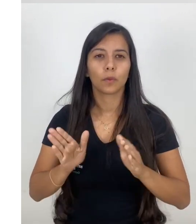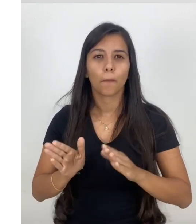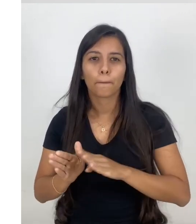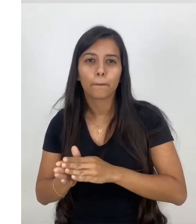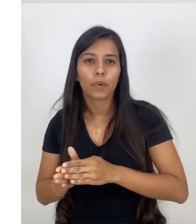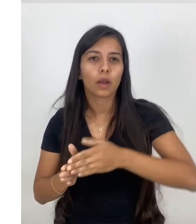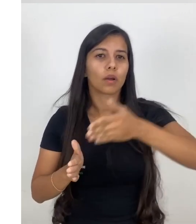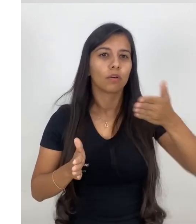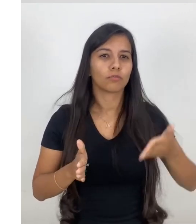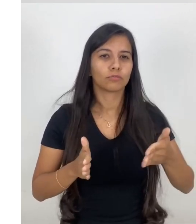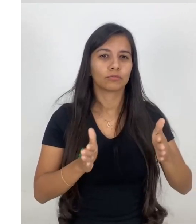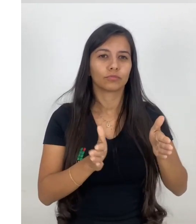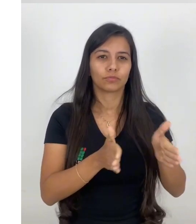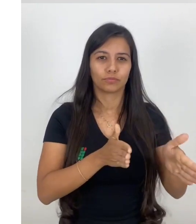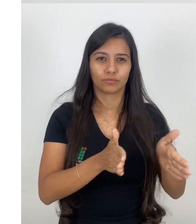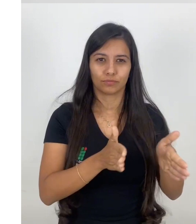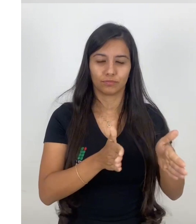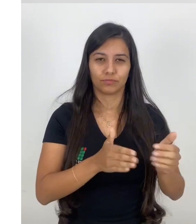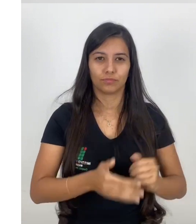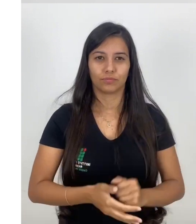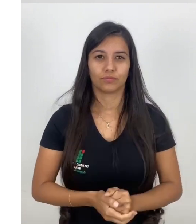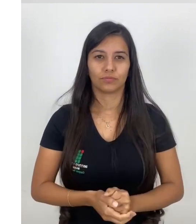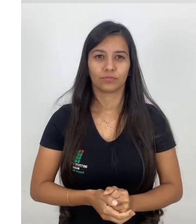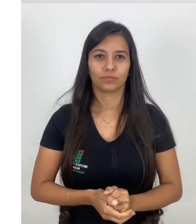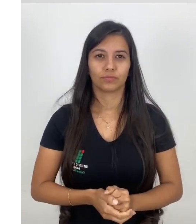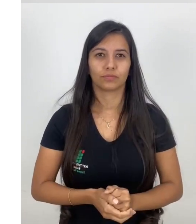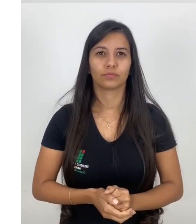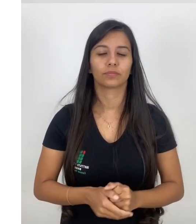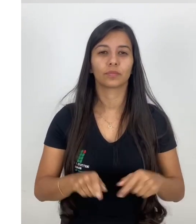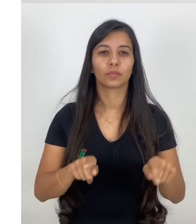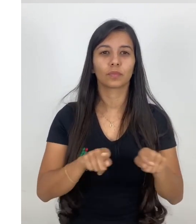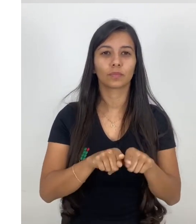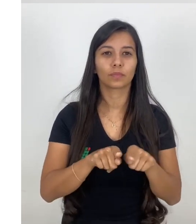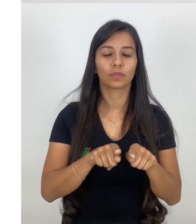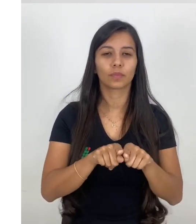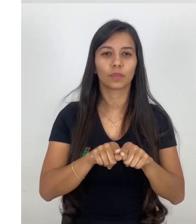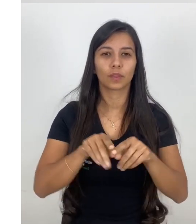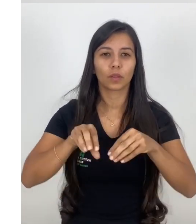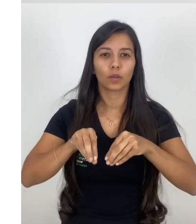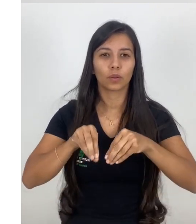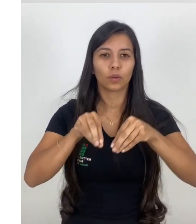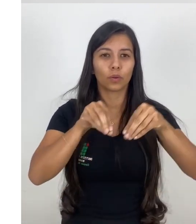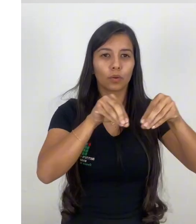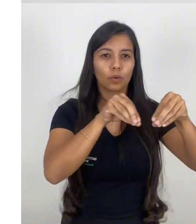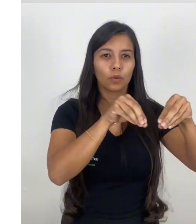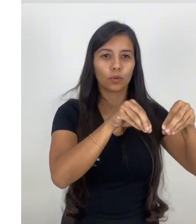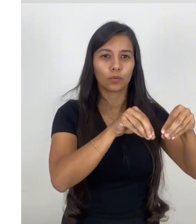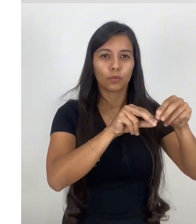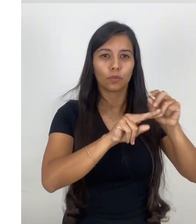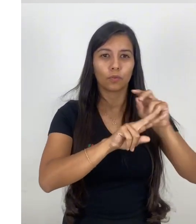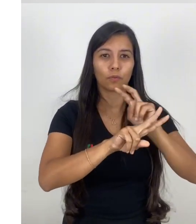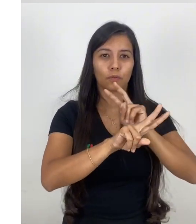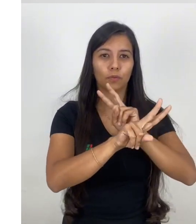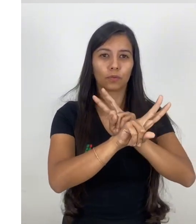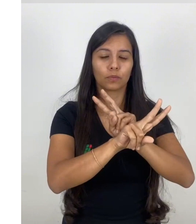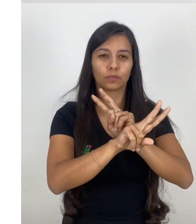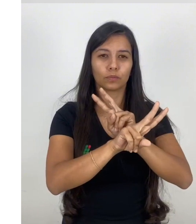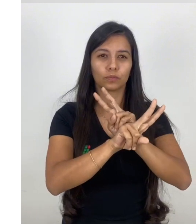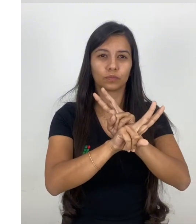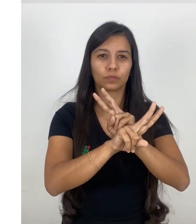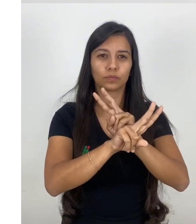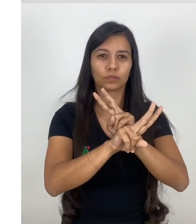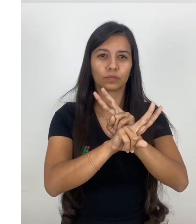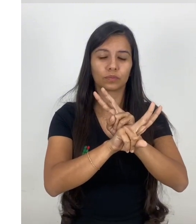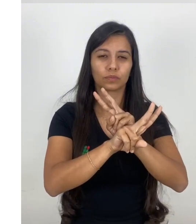para a próxima fase, a gente tem agora, né, a migração desses cromossomos.